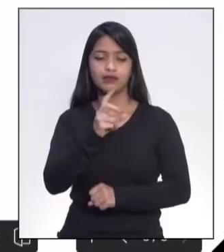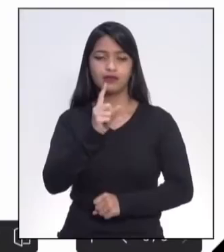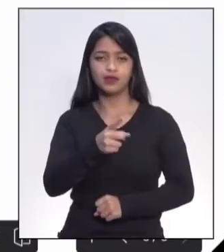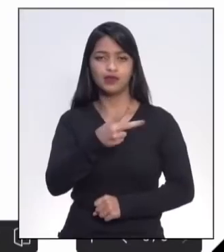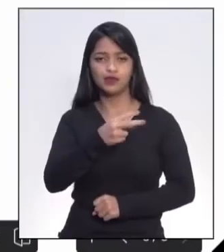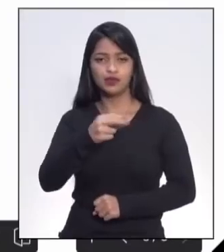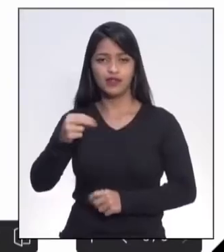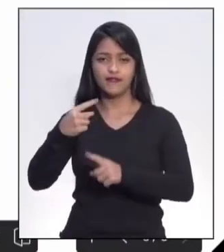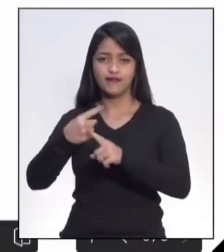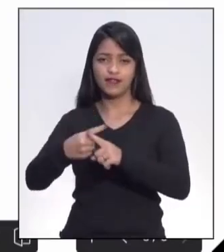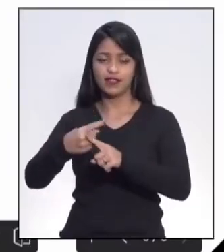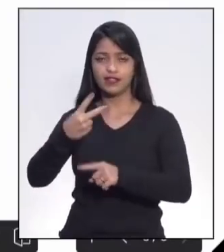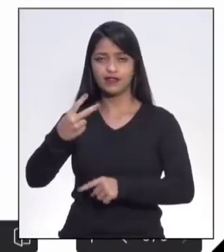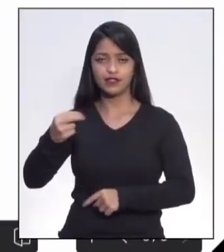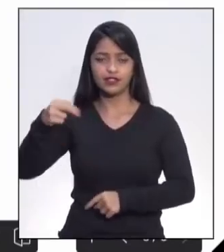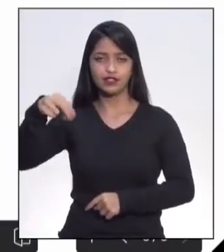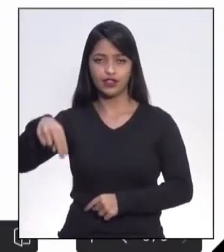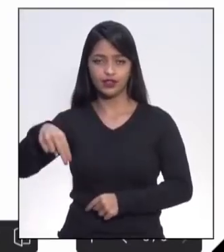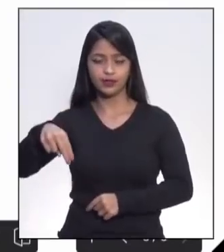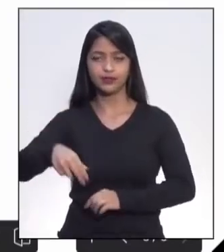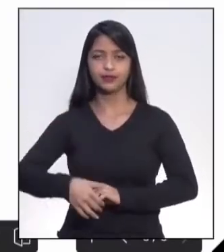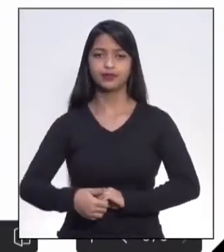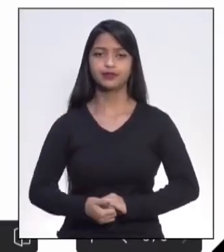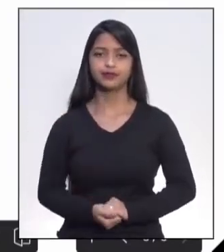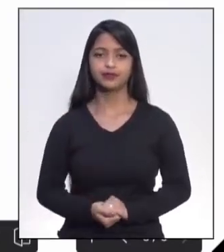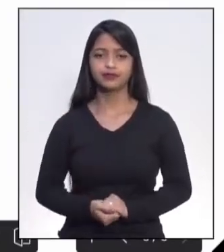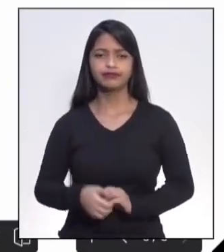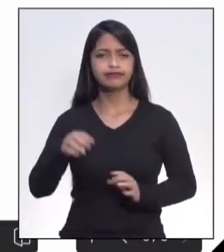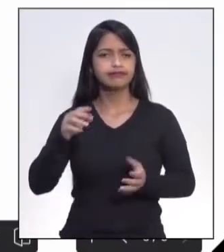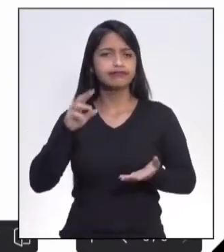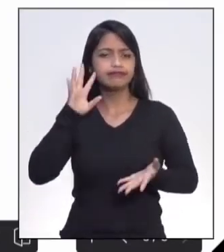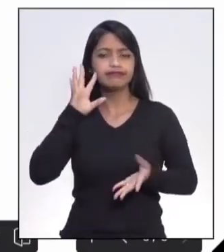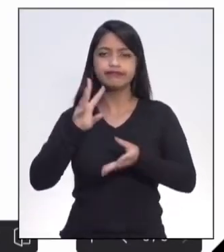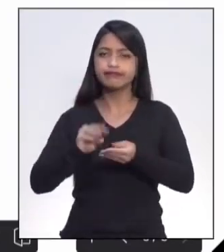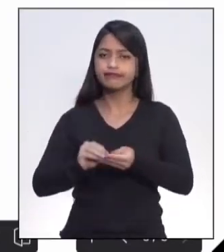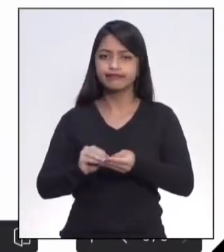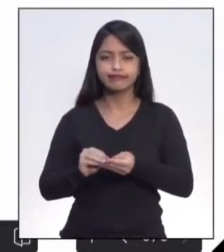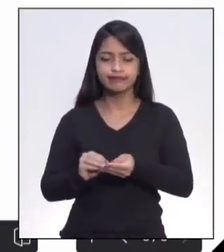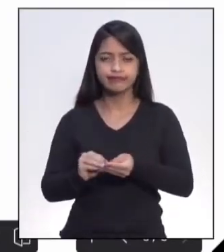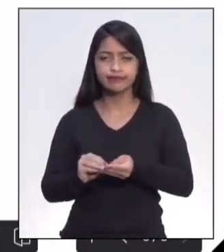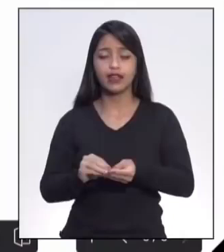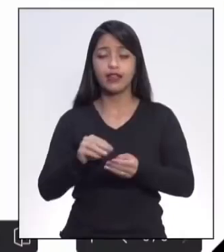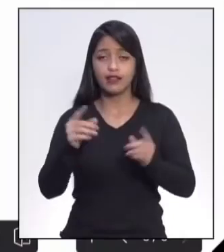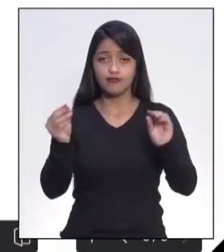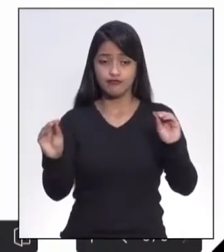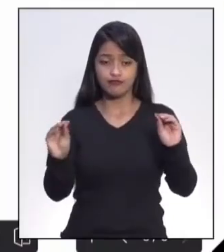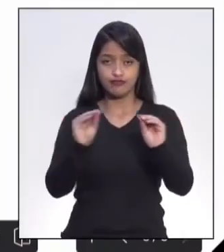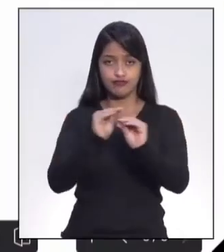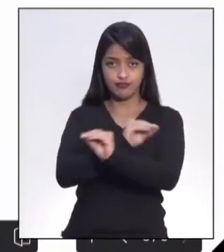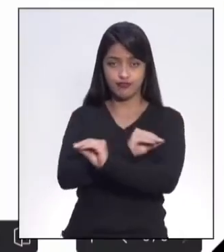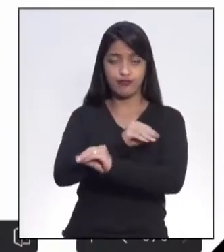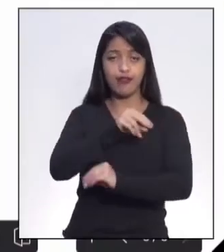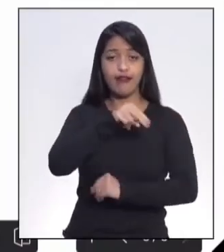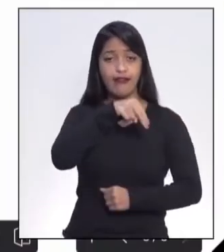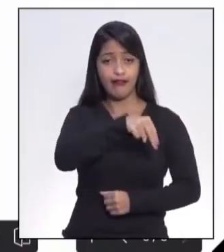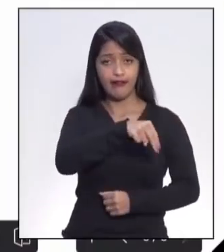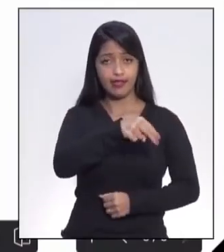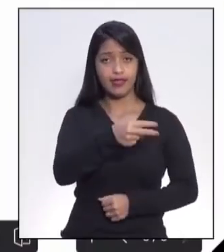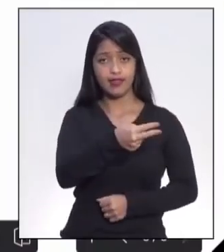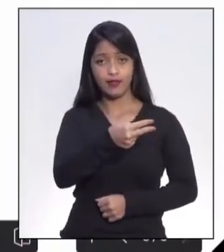5.200 vezes 20n. Ou seja, n igual a